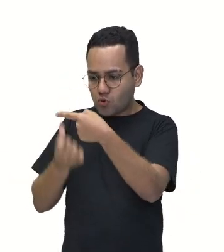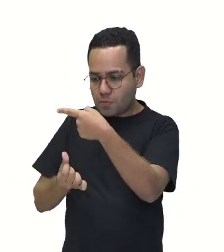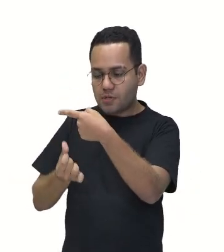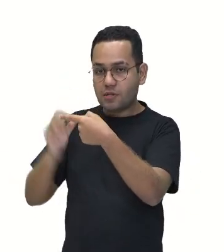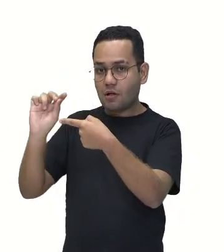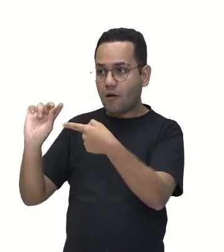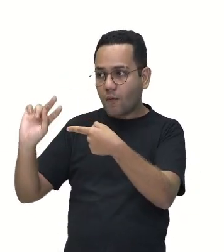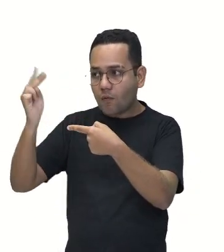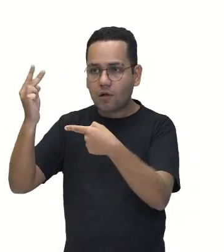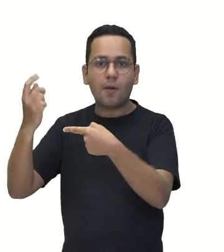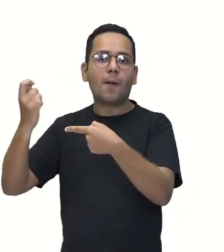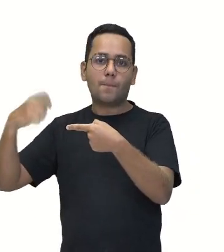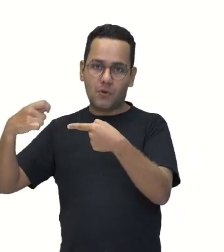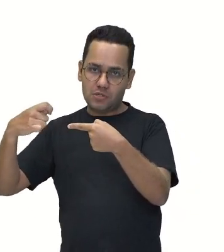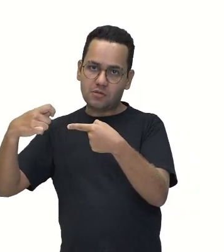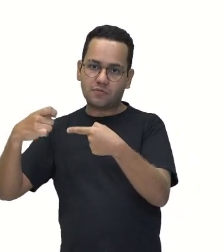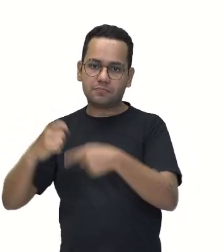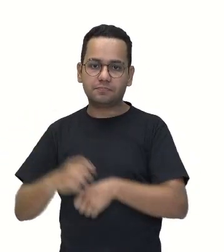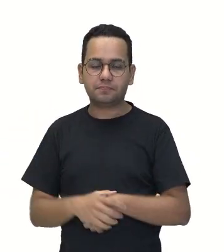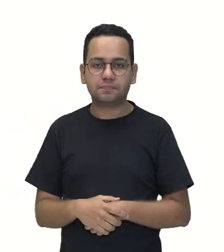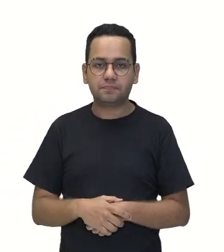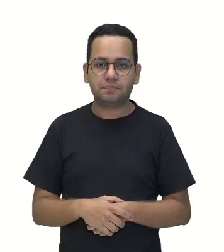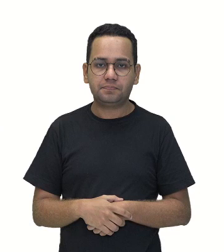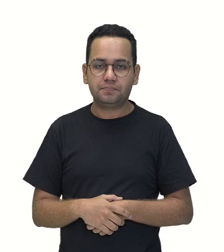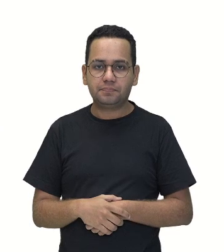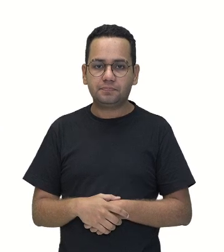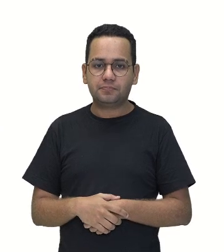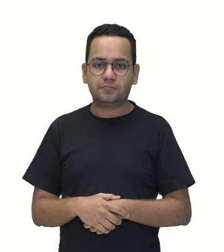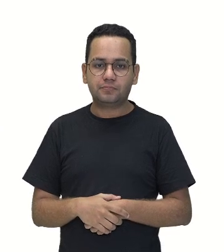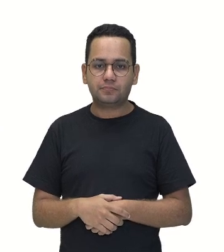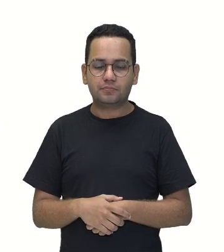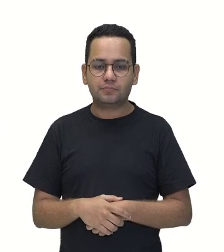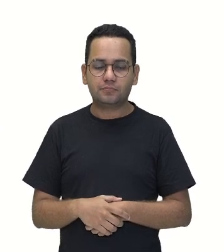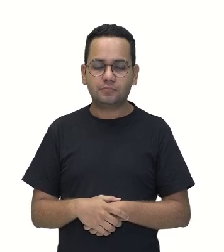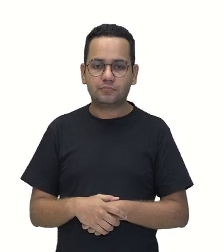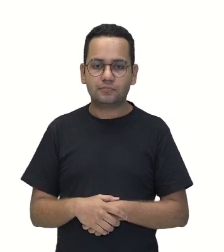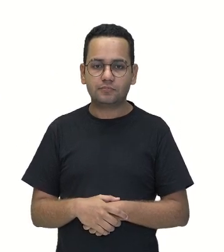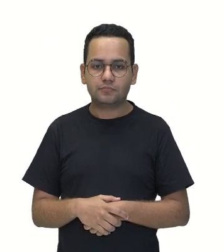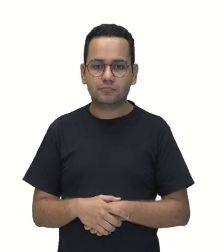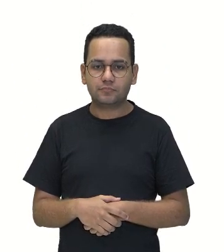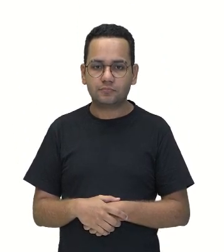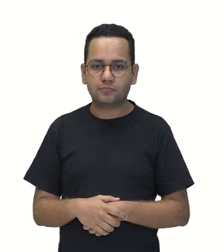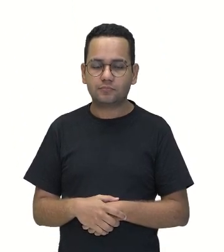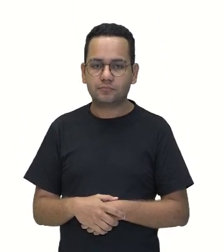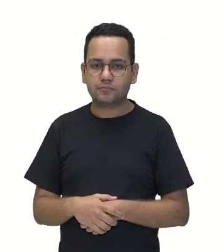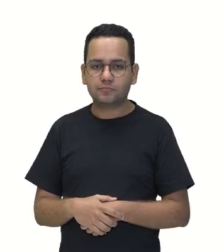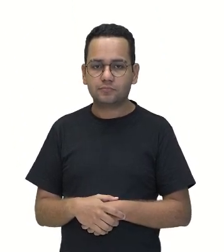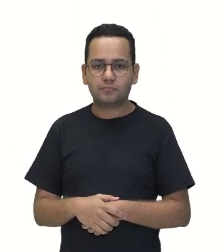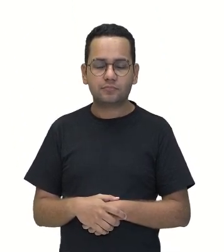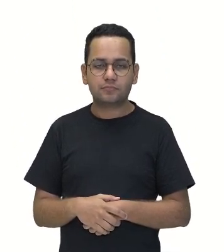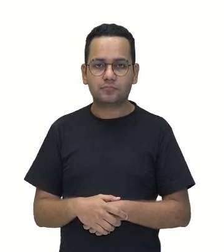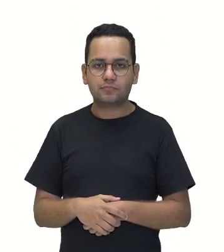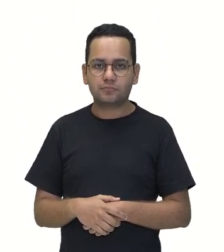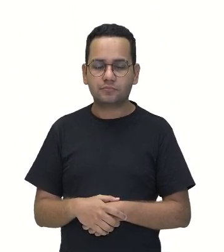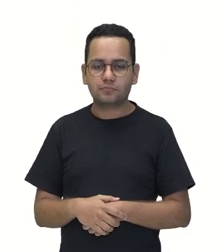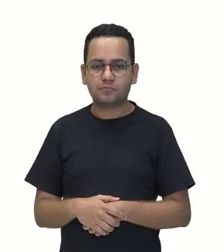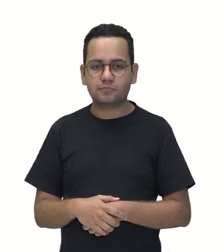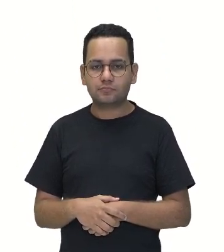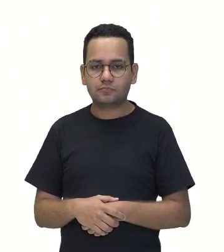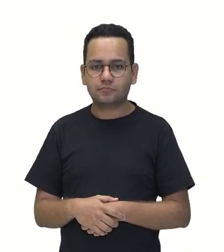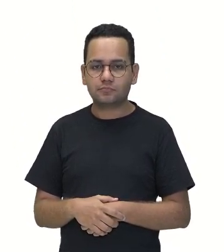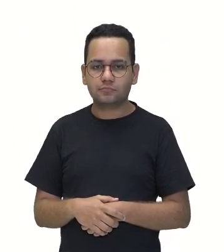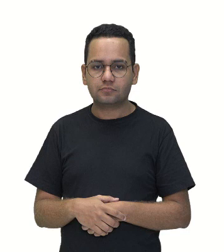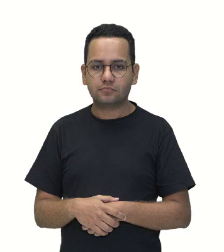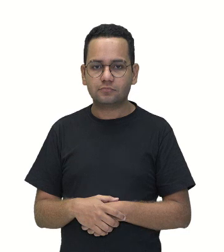também eu poderia levar 1 so 6 qu tá isso aqui ficaria da seguinte maneira ó